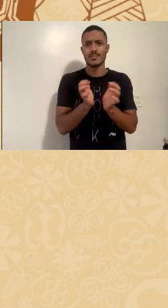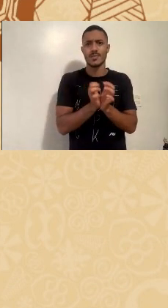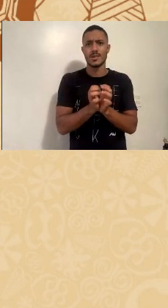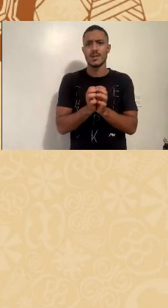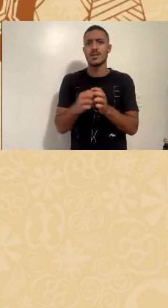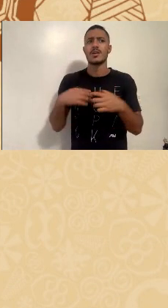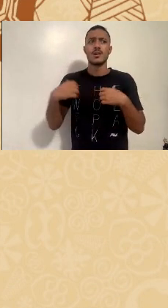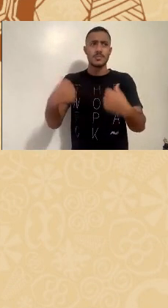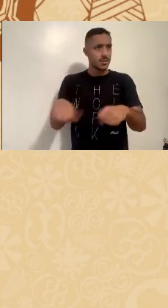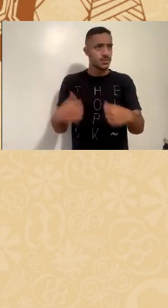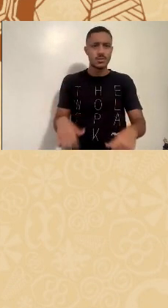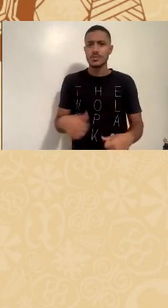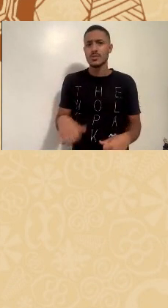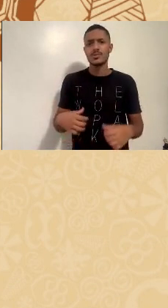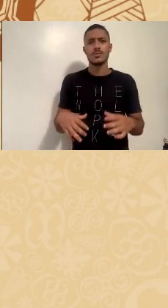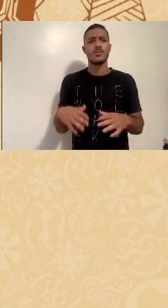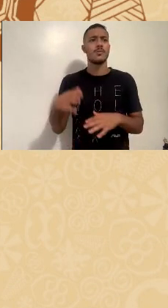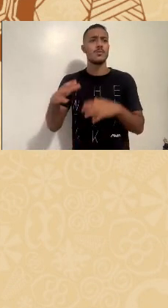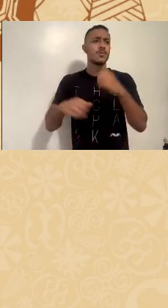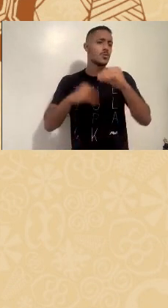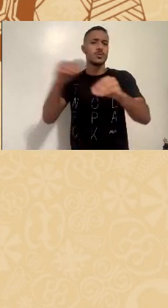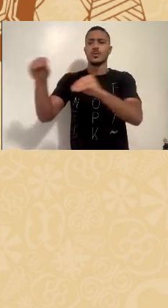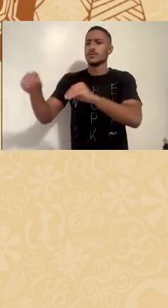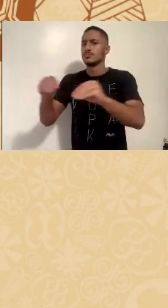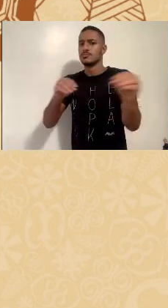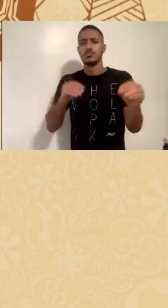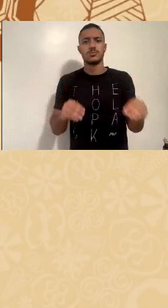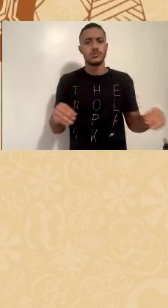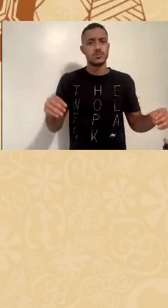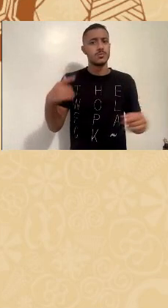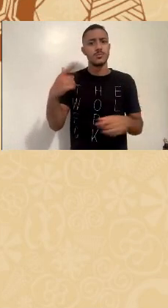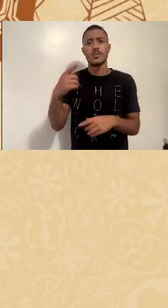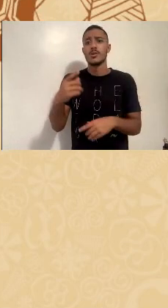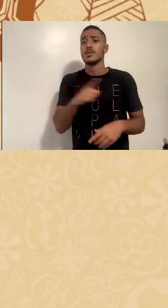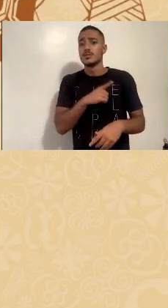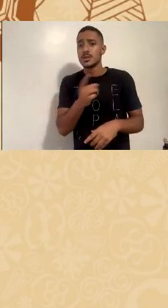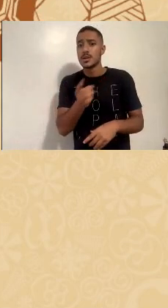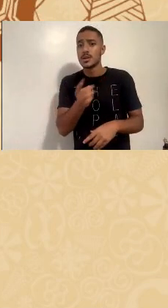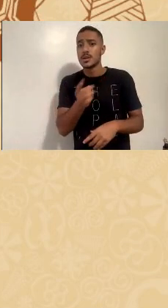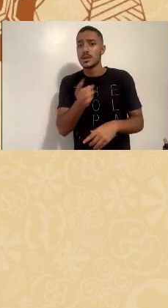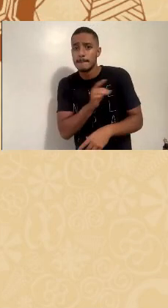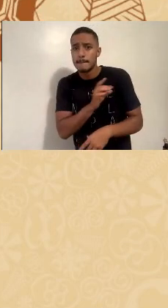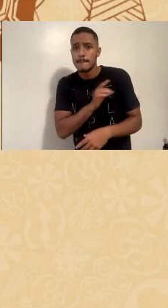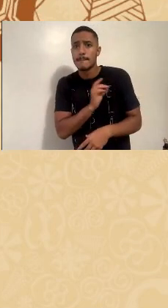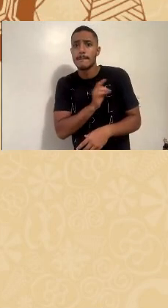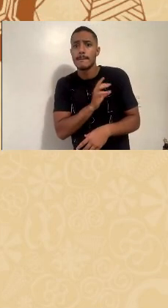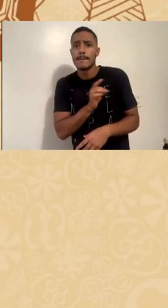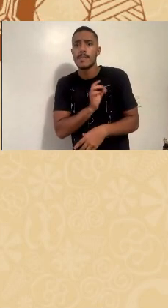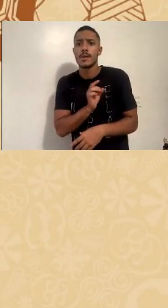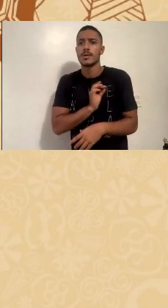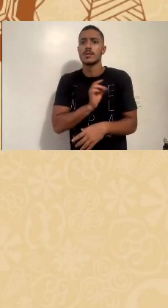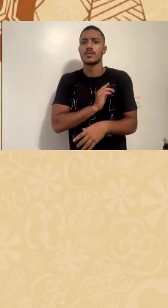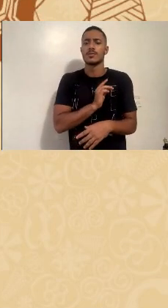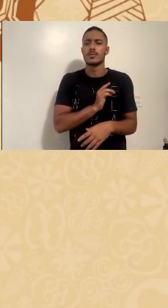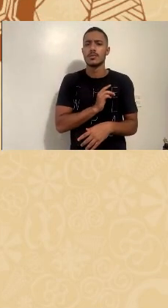né? Mexer, ir atrás, medo. O Reinaldo falou de medo.